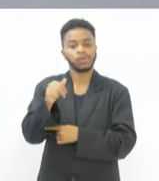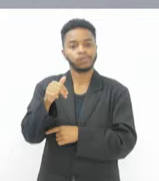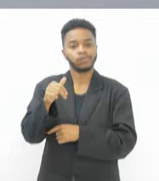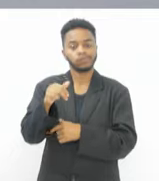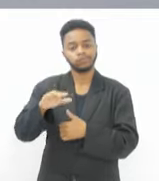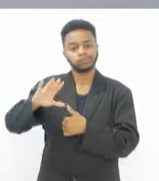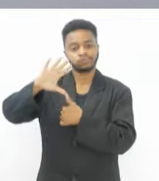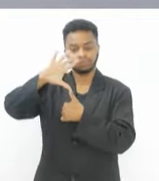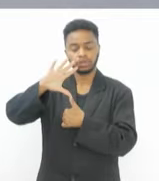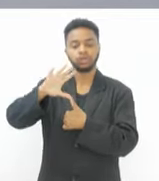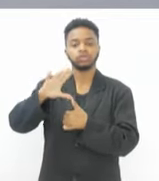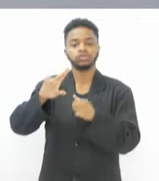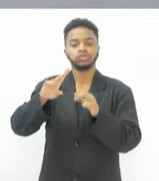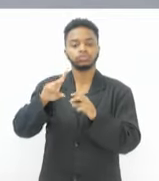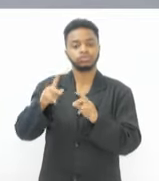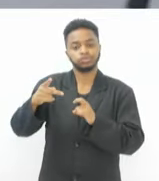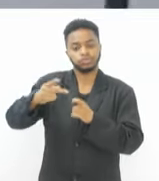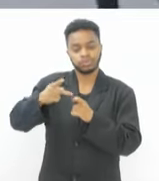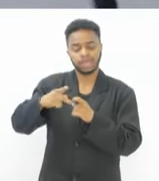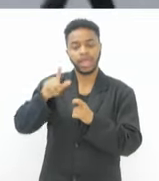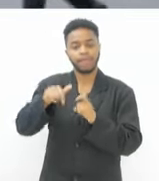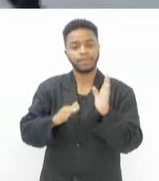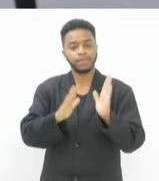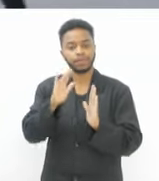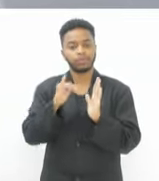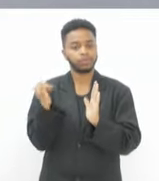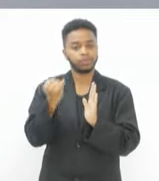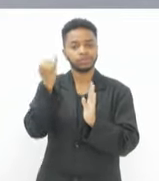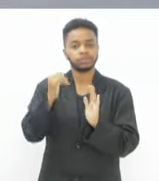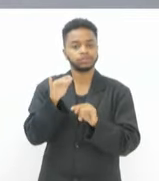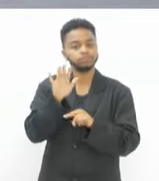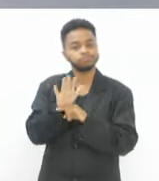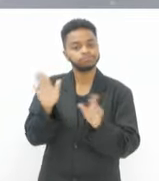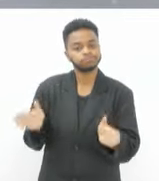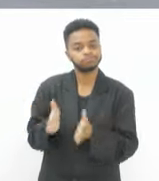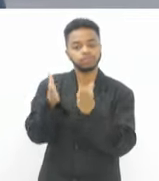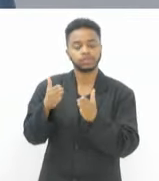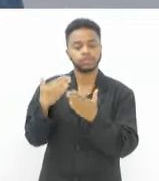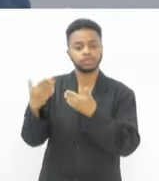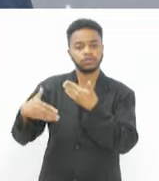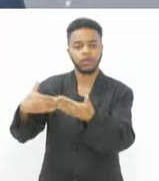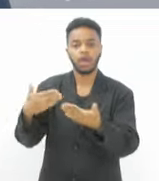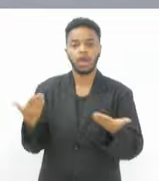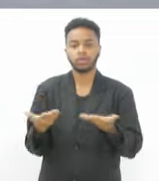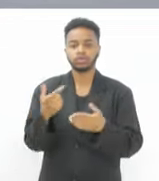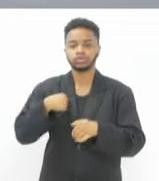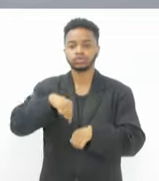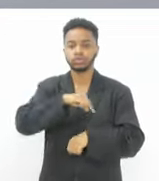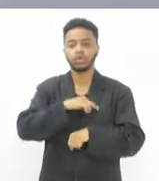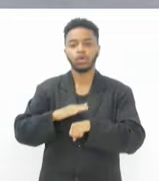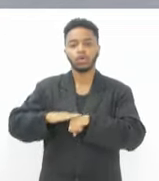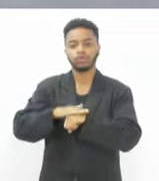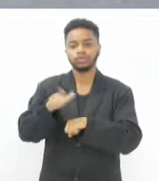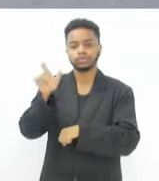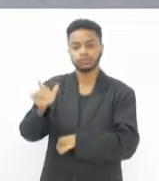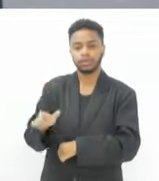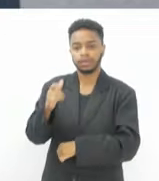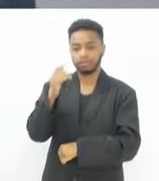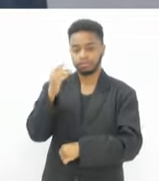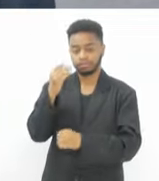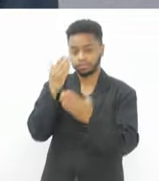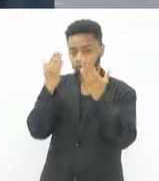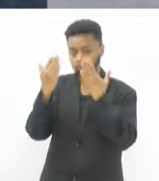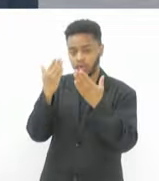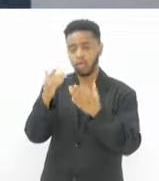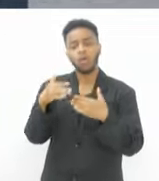tempo fundamental para o desenvolvimento e o aprendizado. Hoje a gente conversa com a psicóloga infantil Thalita Martignoni. Thalita, um tempo importante